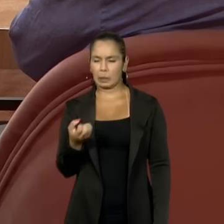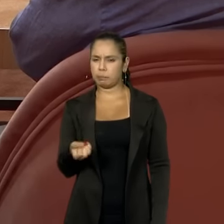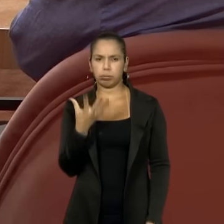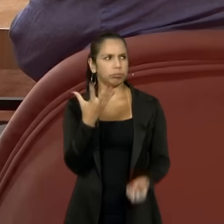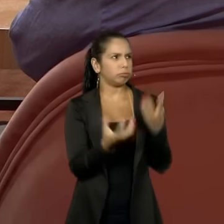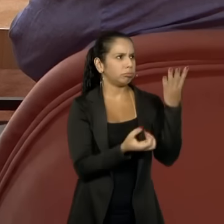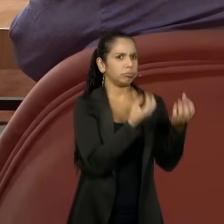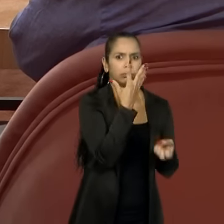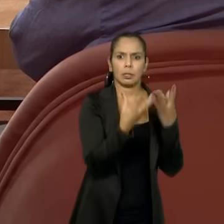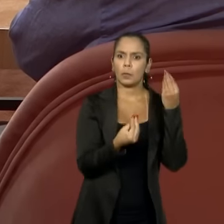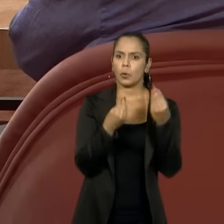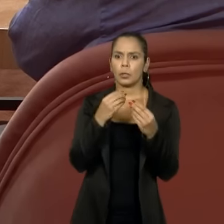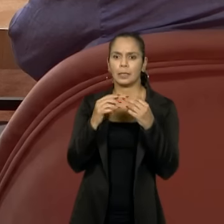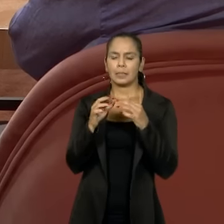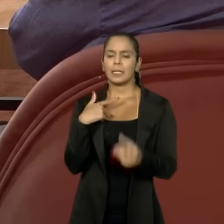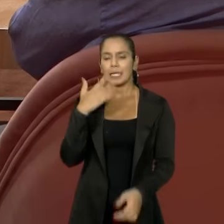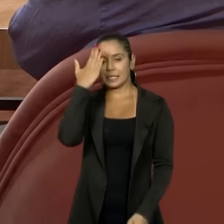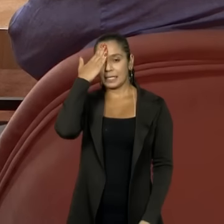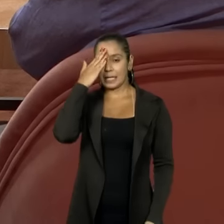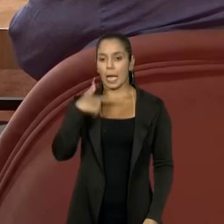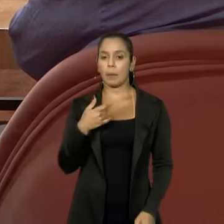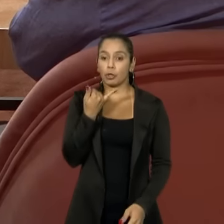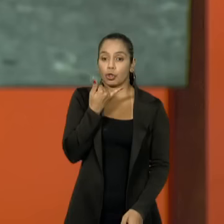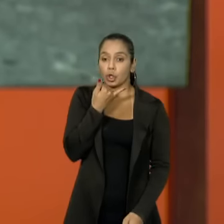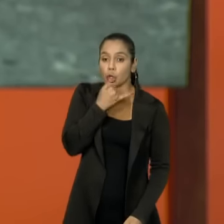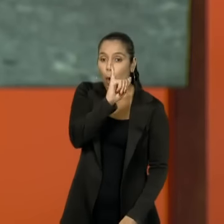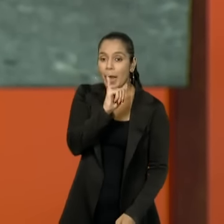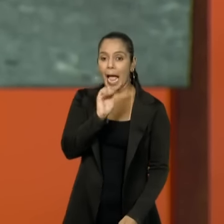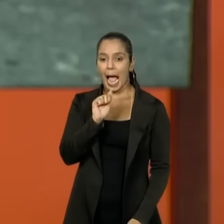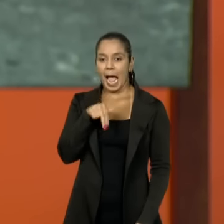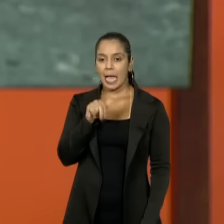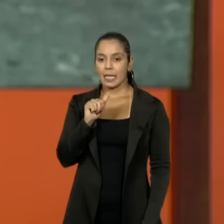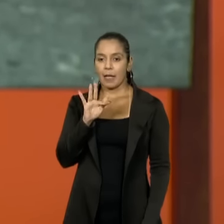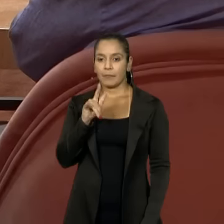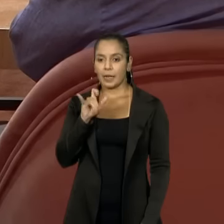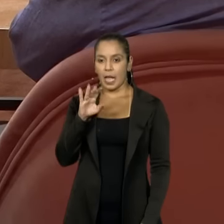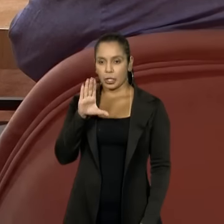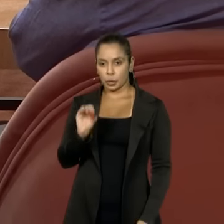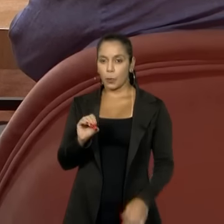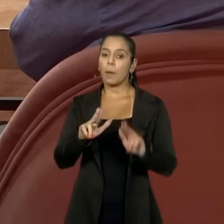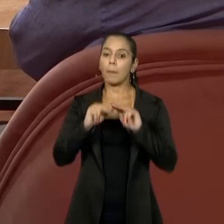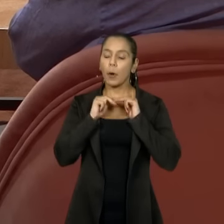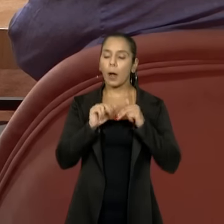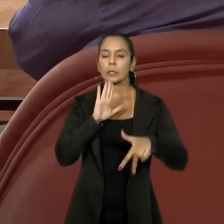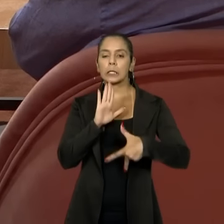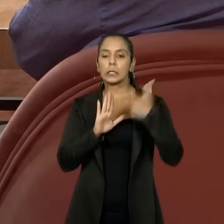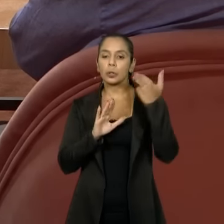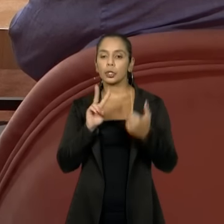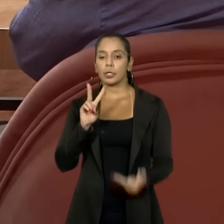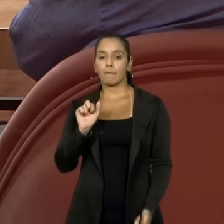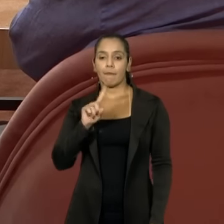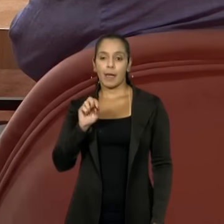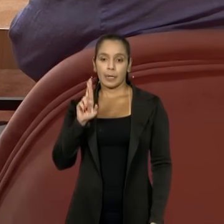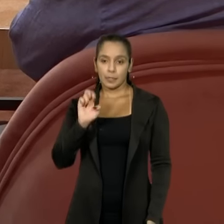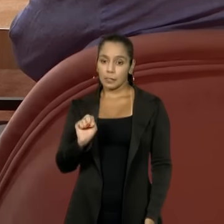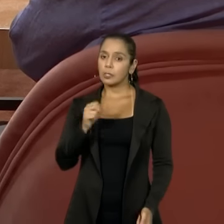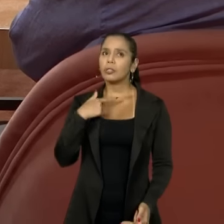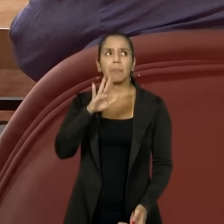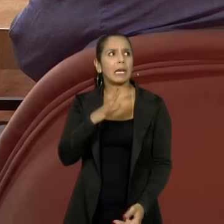histórias. A gente sabe que foi um choque anafilático devido a uma consequência de uma cirurgia de varizes. Mas tantas histórias